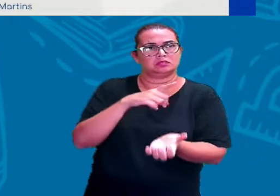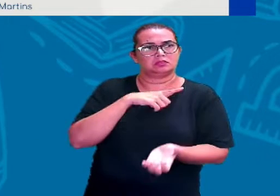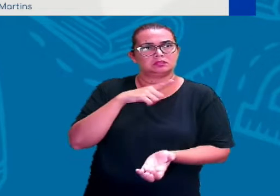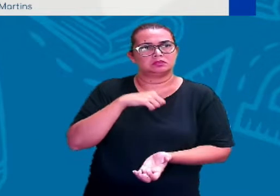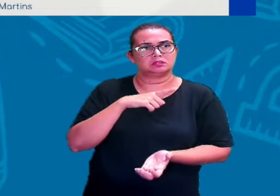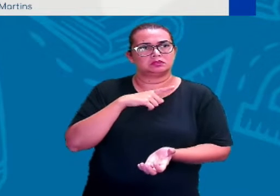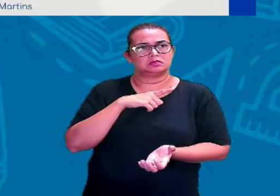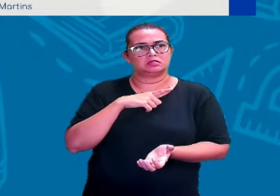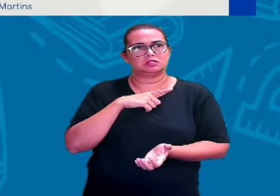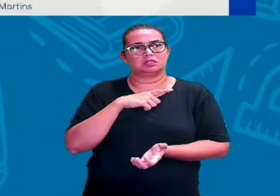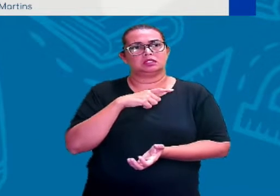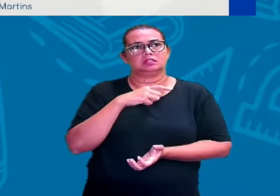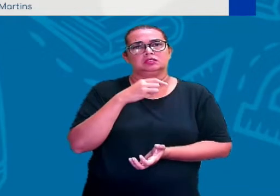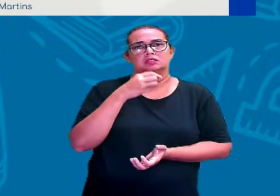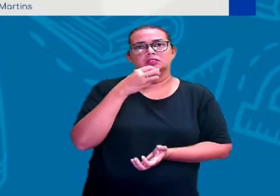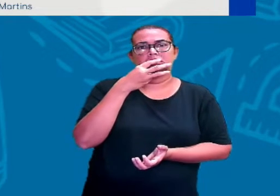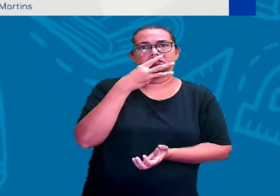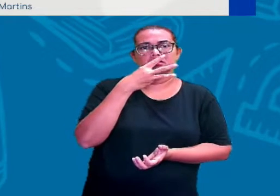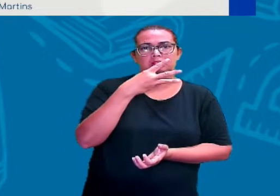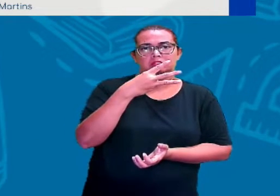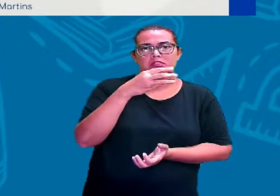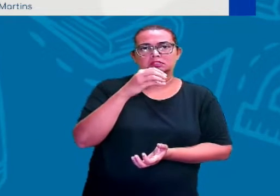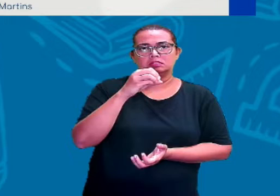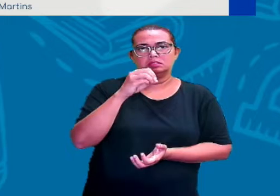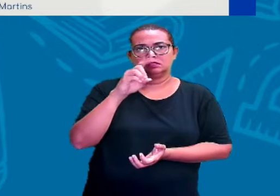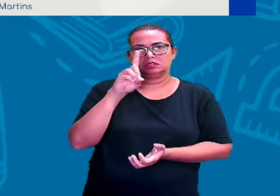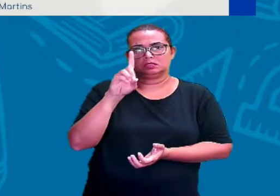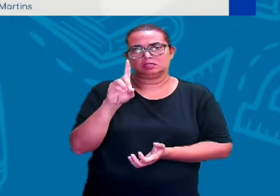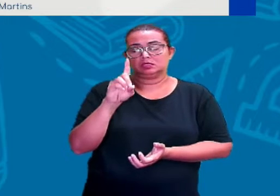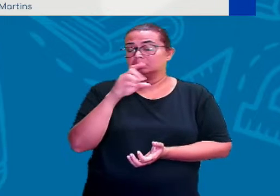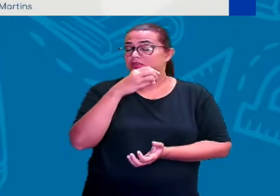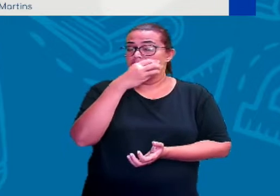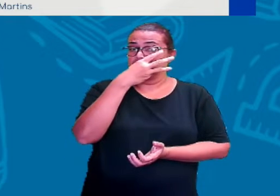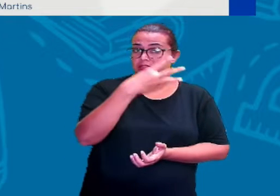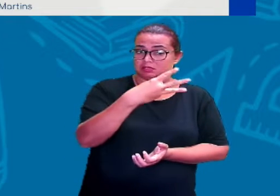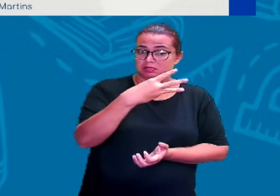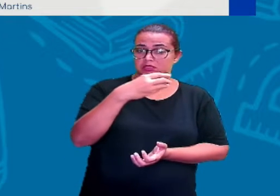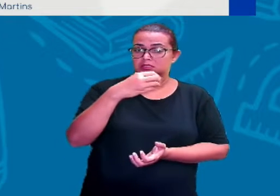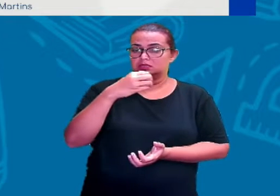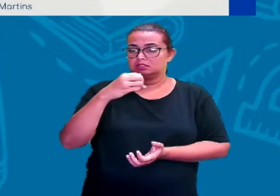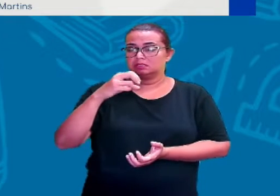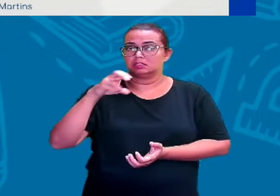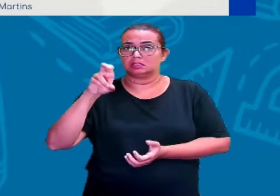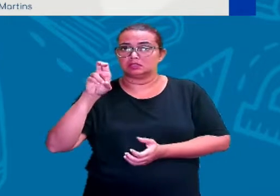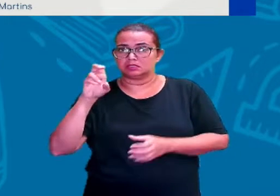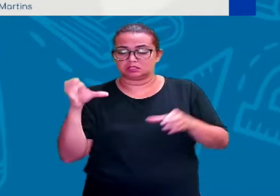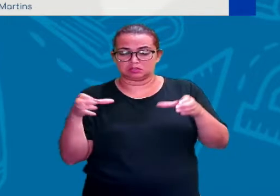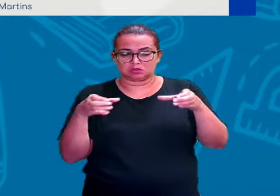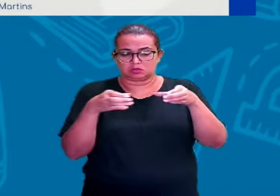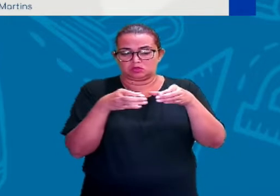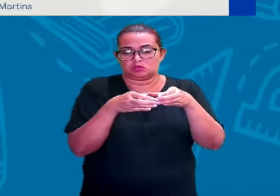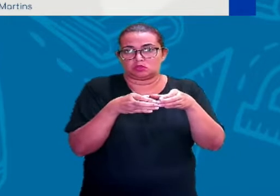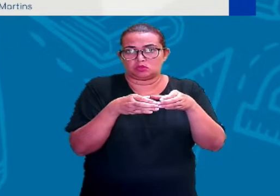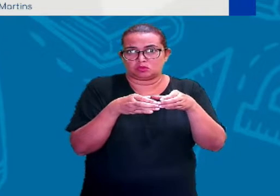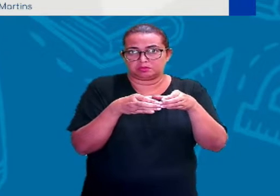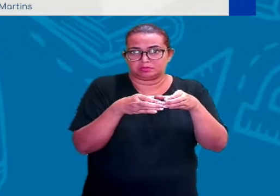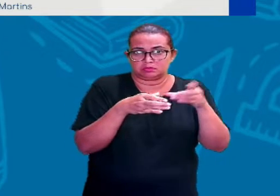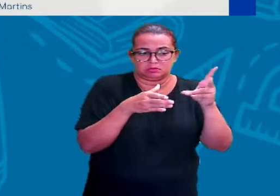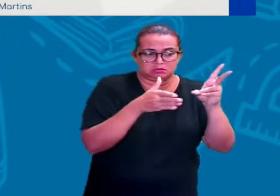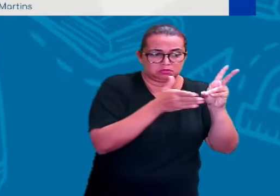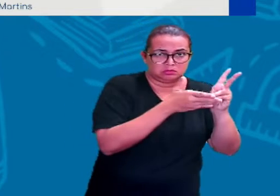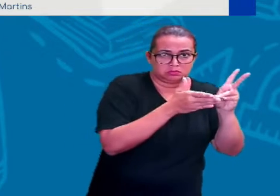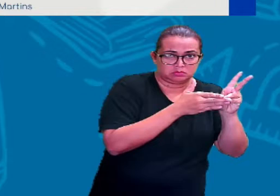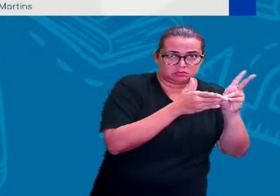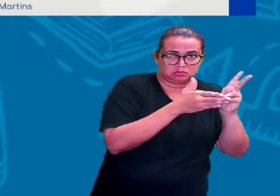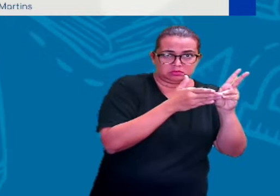tem 305 grupos étnicos no Brasil. Esse dado, ele foi dado pelo